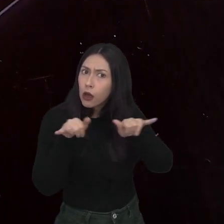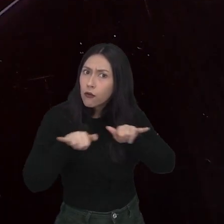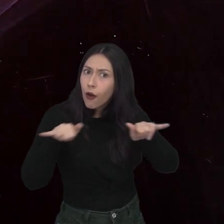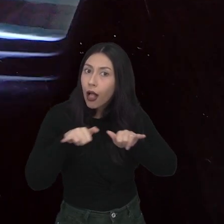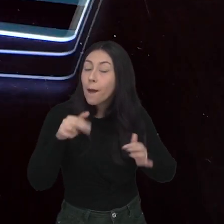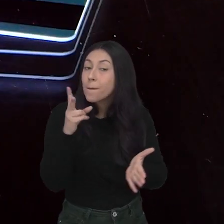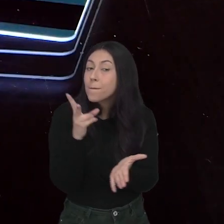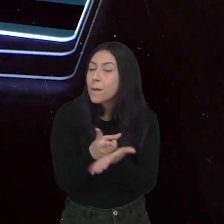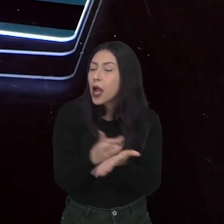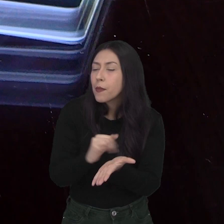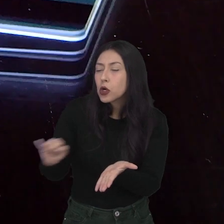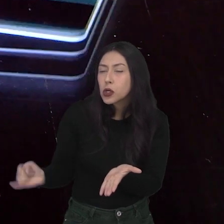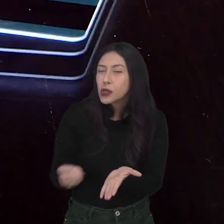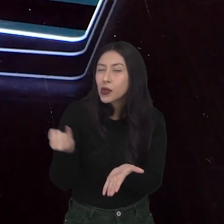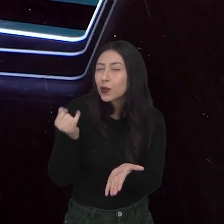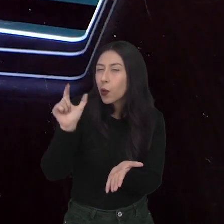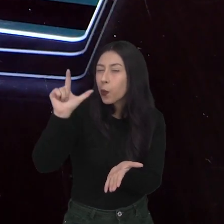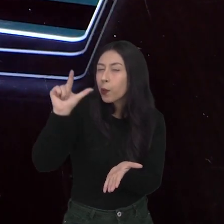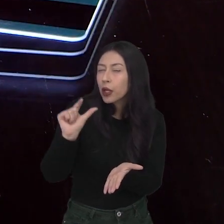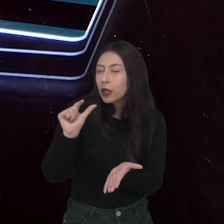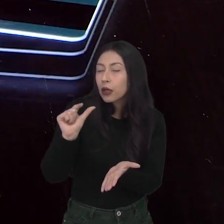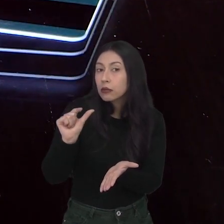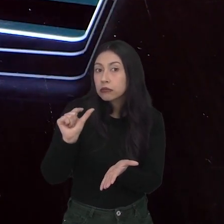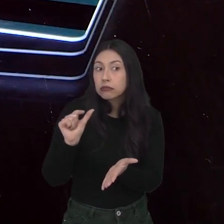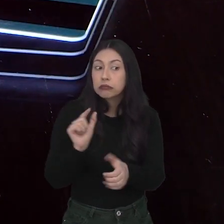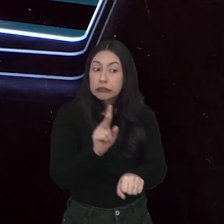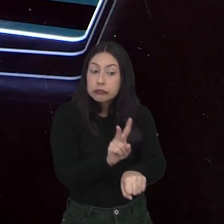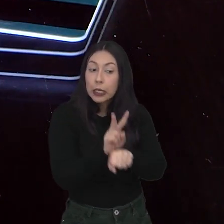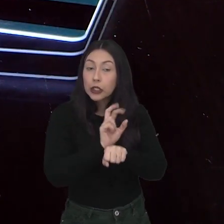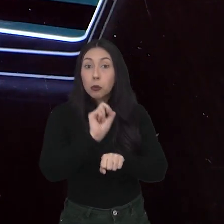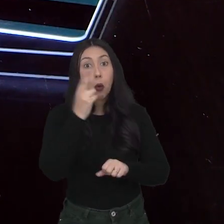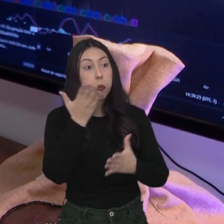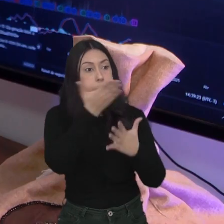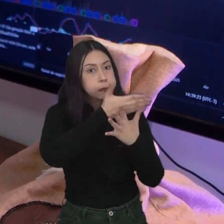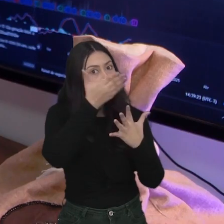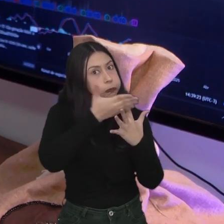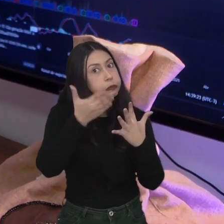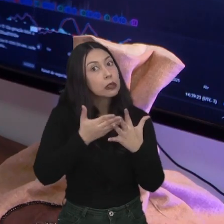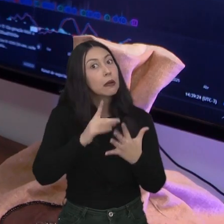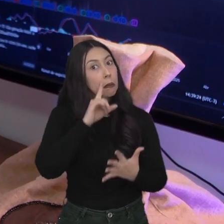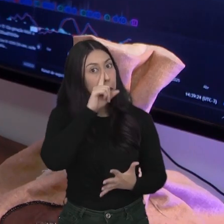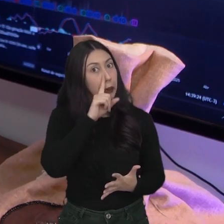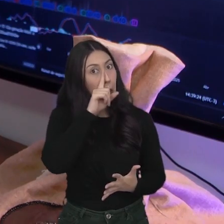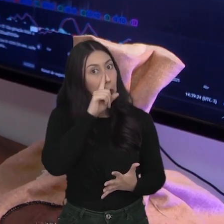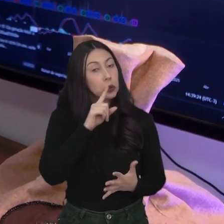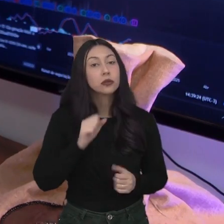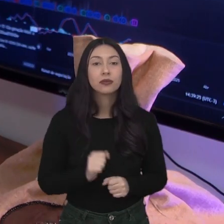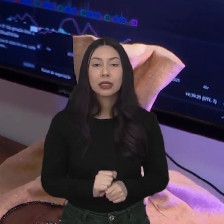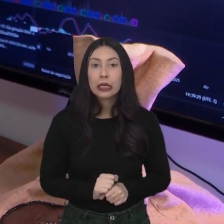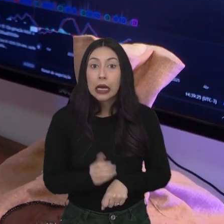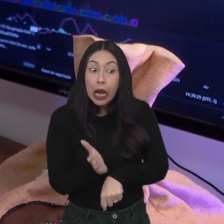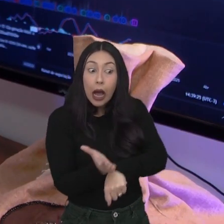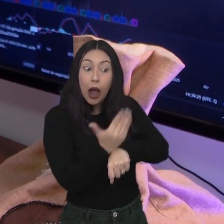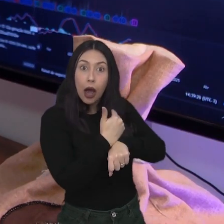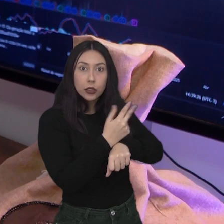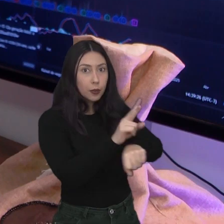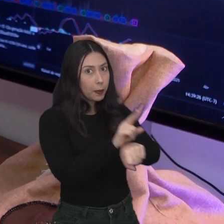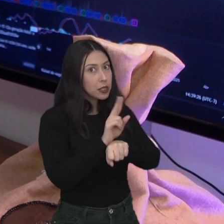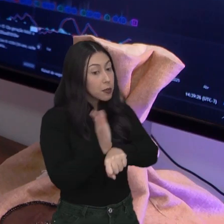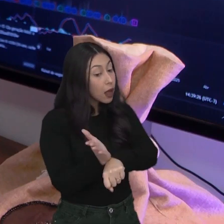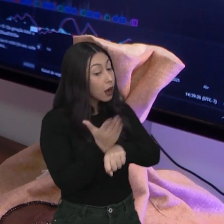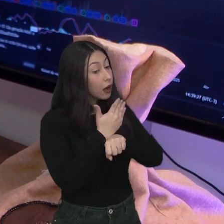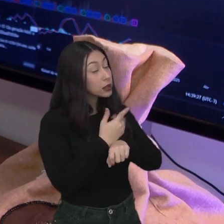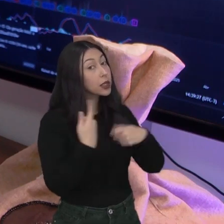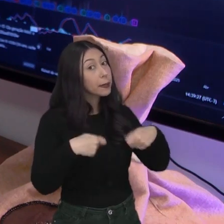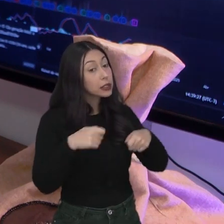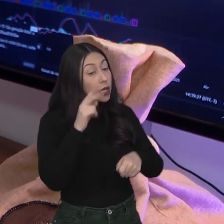especialistas, mesmo com a queda na taxa de juros, optar pelo financiamento tem riscos. Então, antes de eu adquirir algum empréstimo, né, alguma